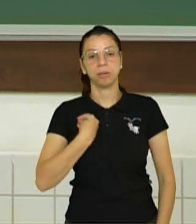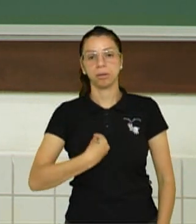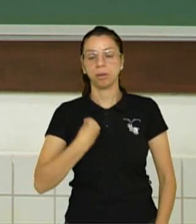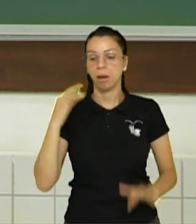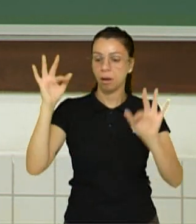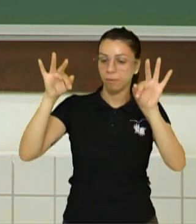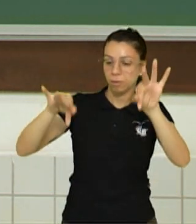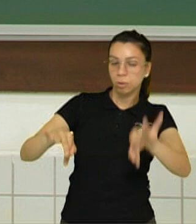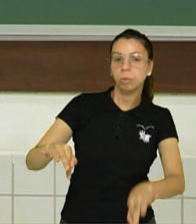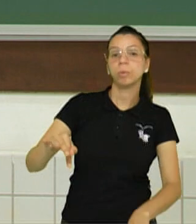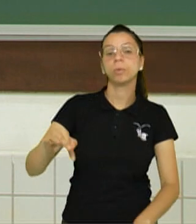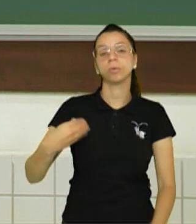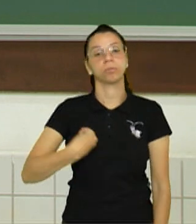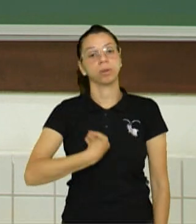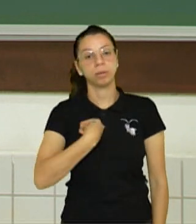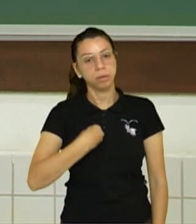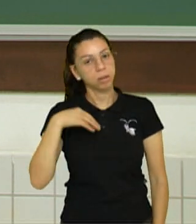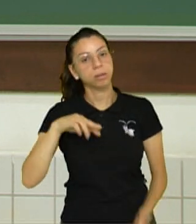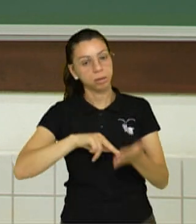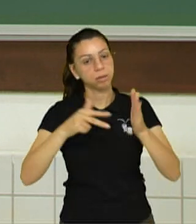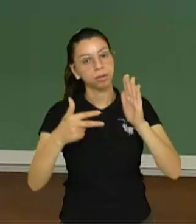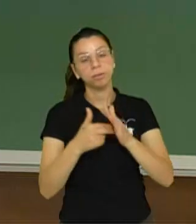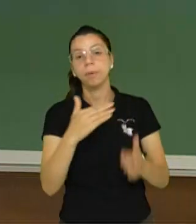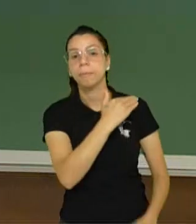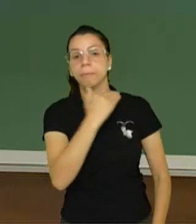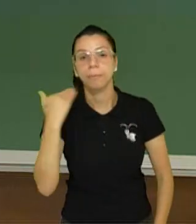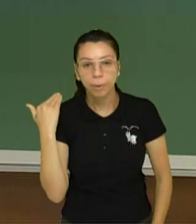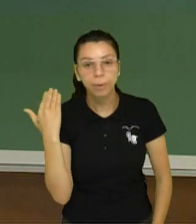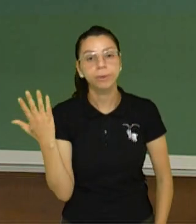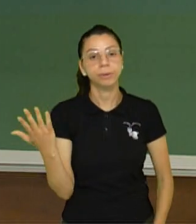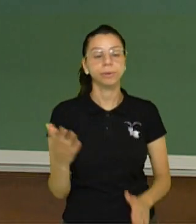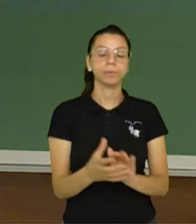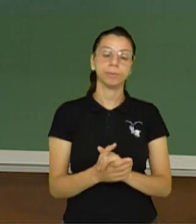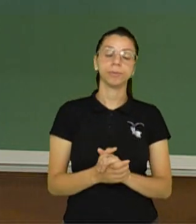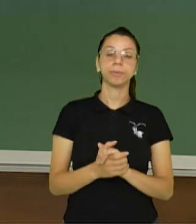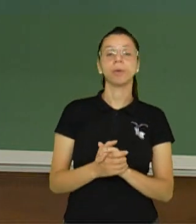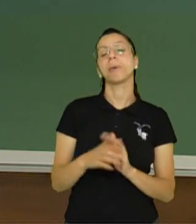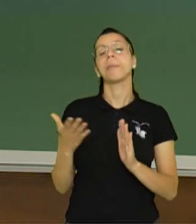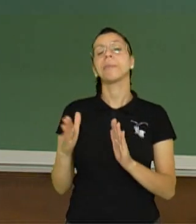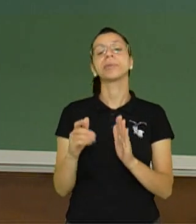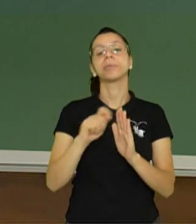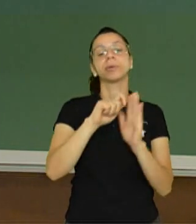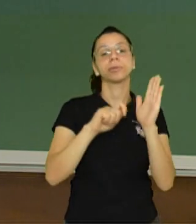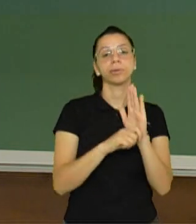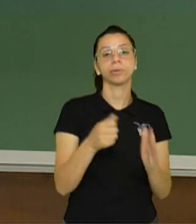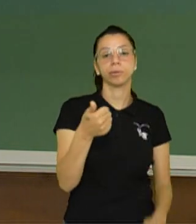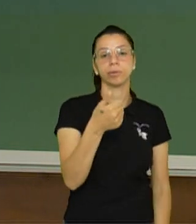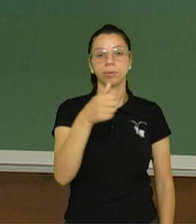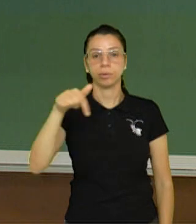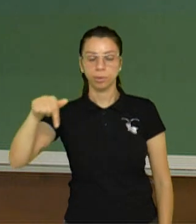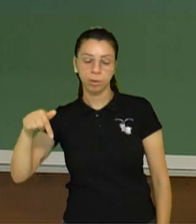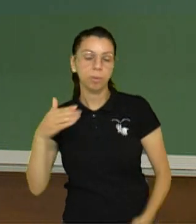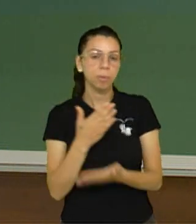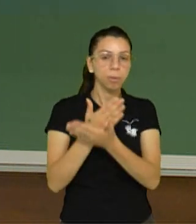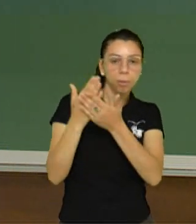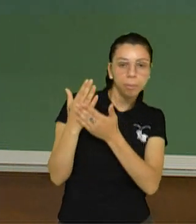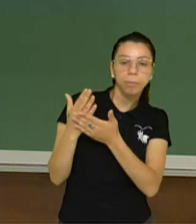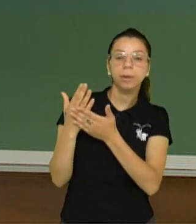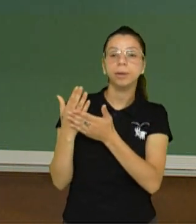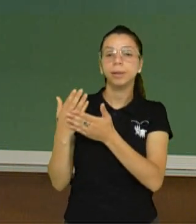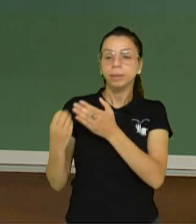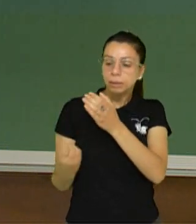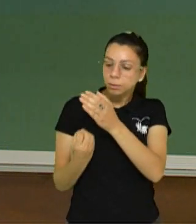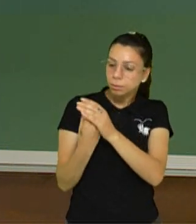né? Então, vamos ver ali, ó. A partir do século XVII, começa a surgir uma nova arte